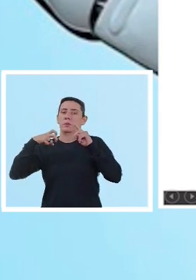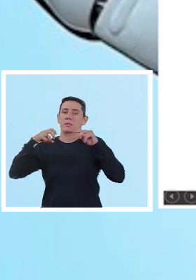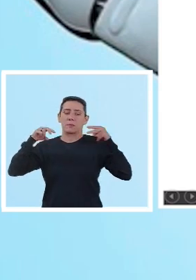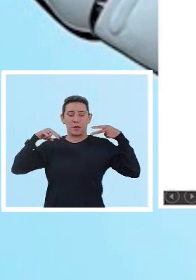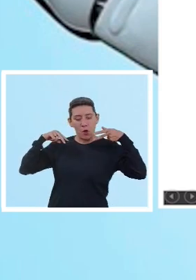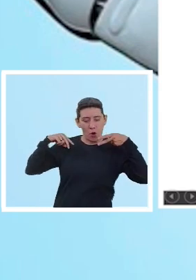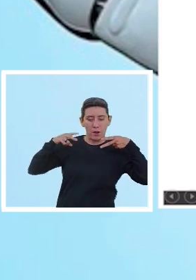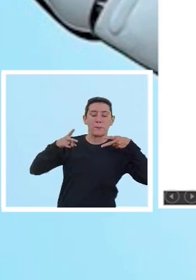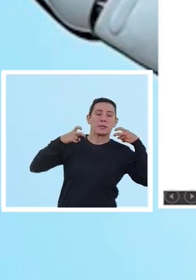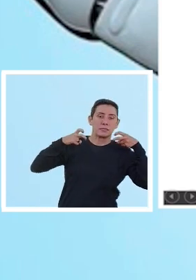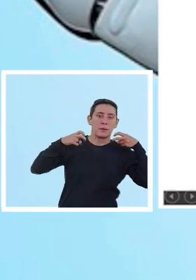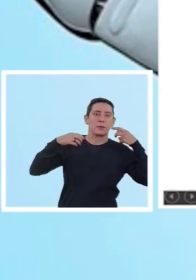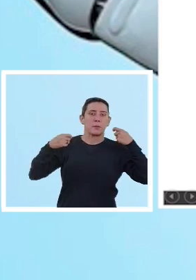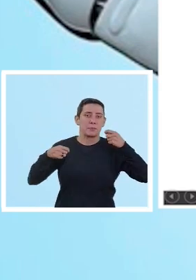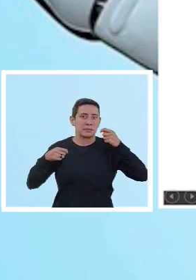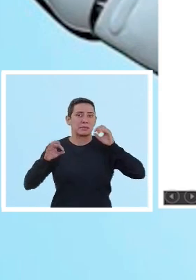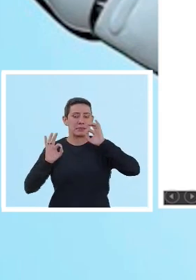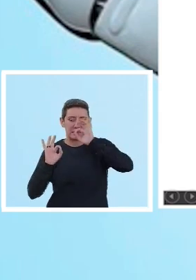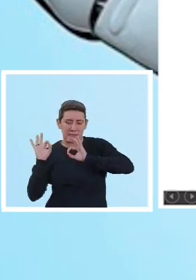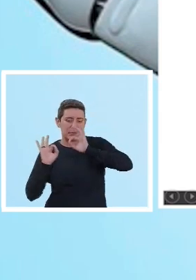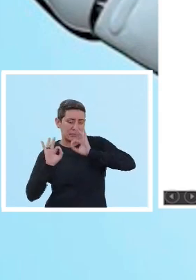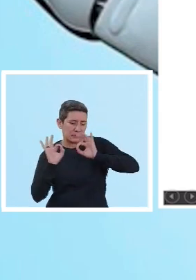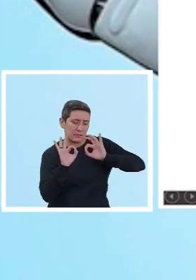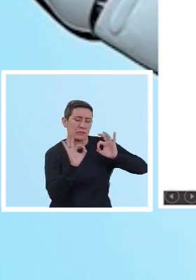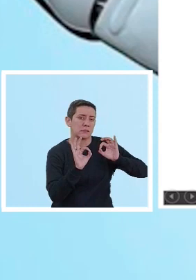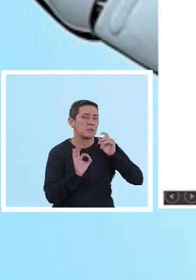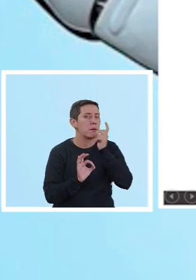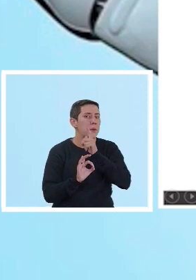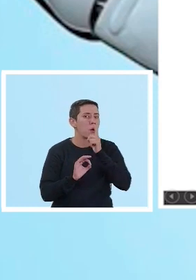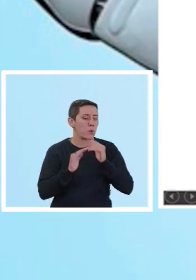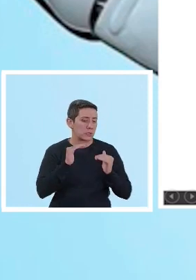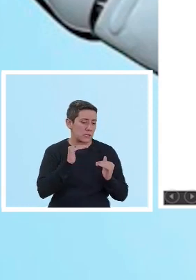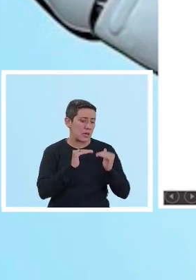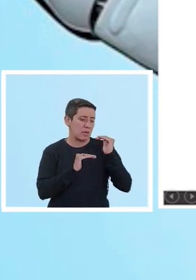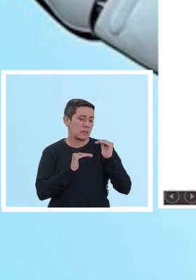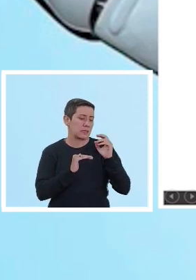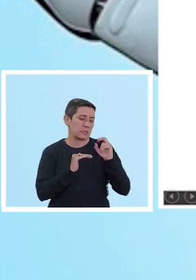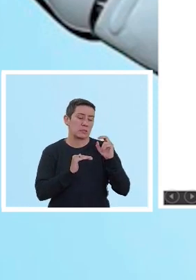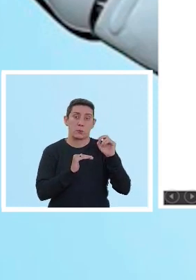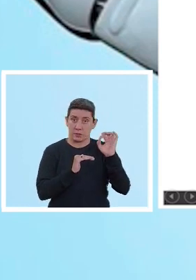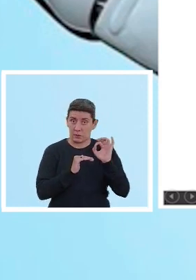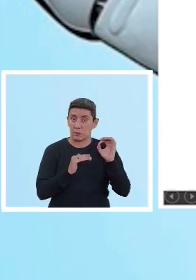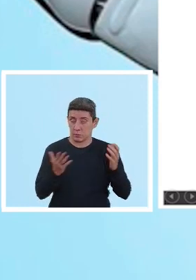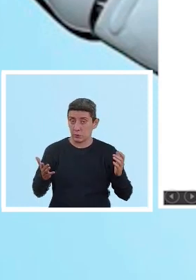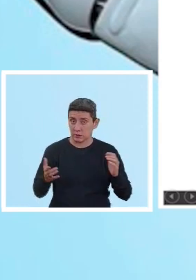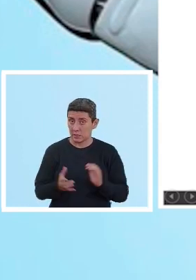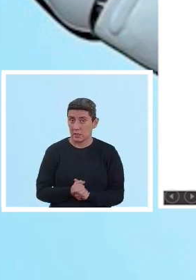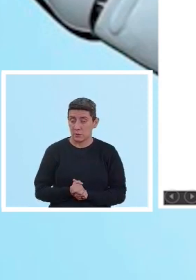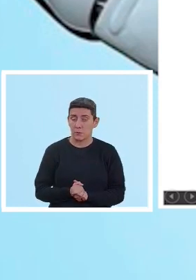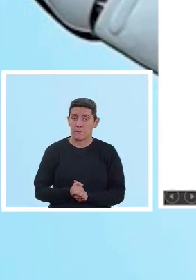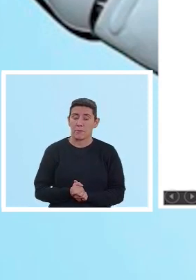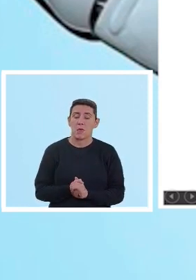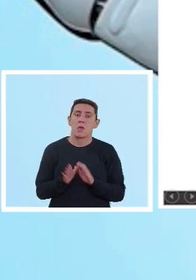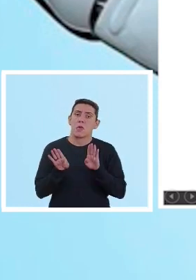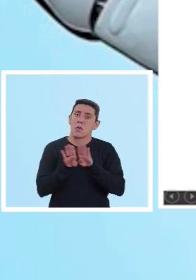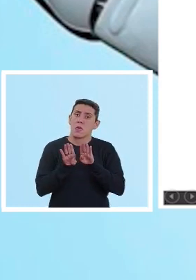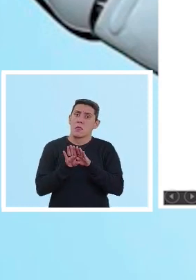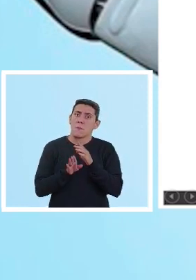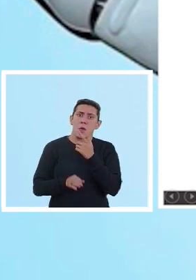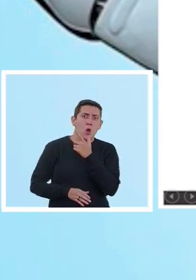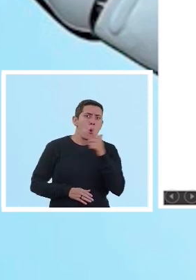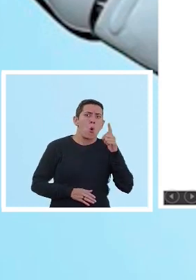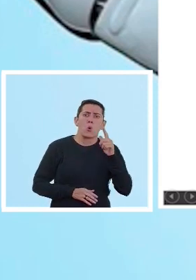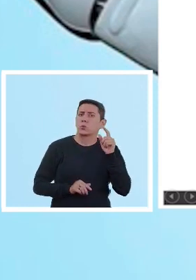gente tem expectativa de alcançar aí esse número de cinquenta por cento e um outro ponto que ele já acontece que já é um resultado